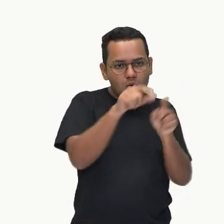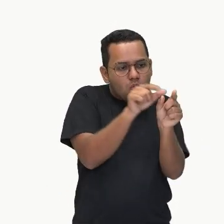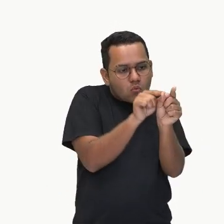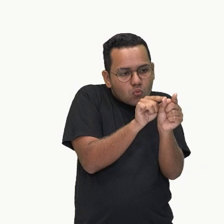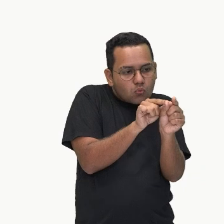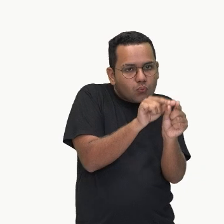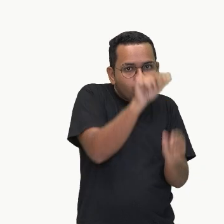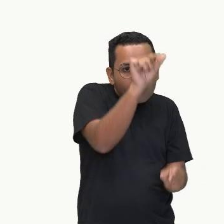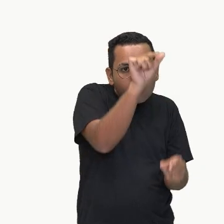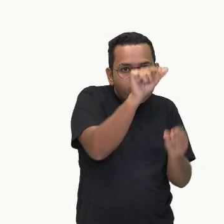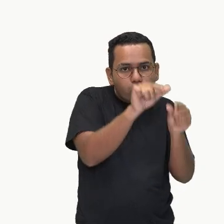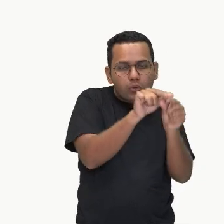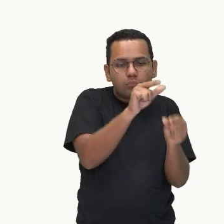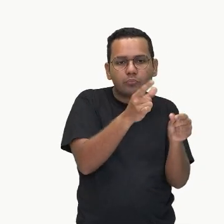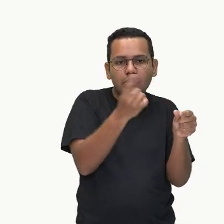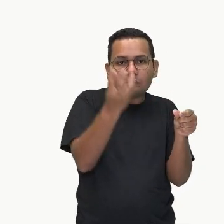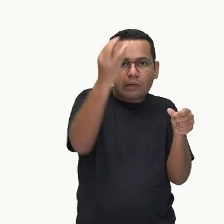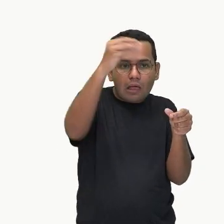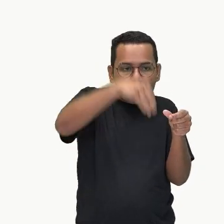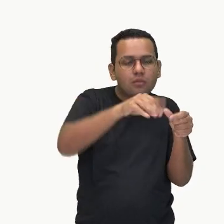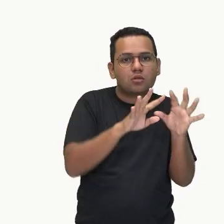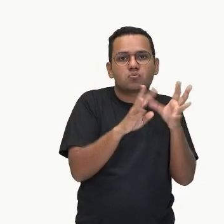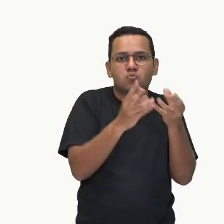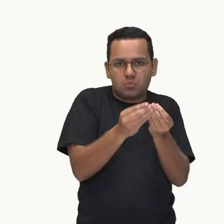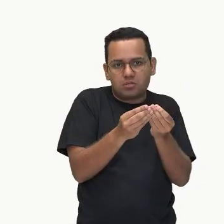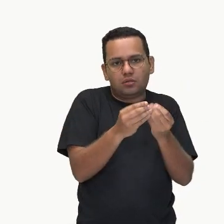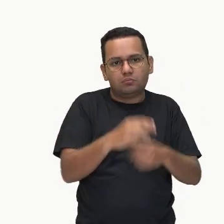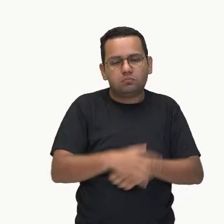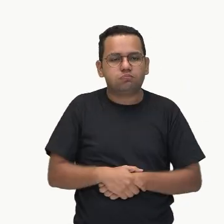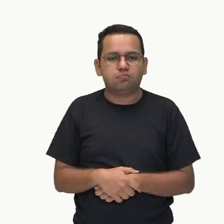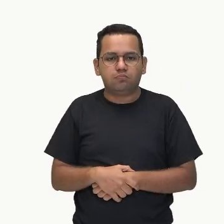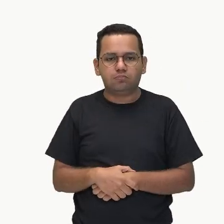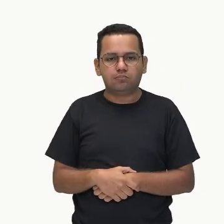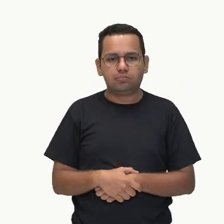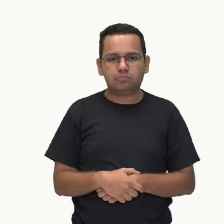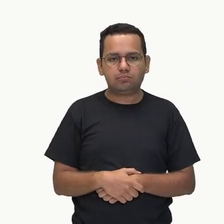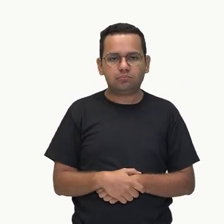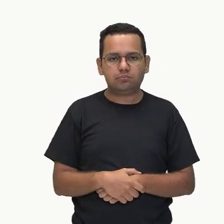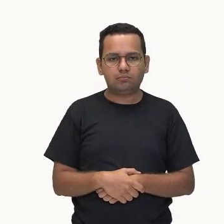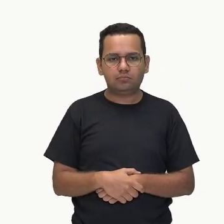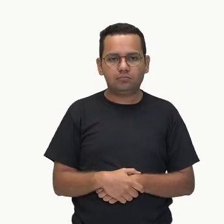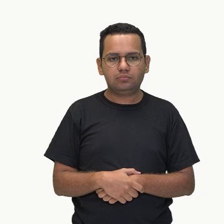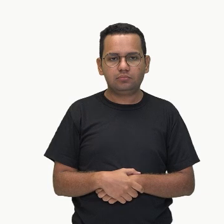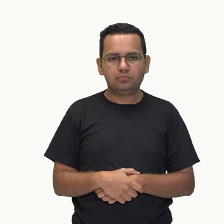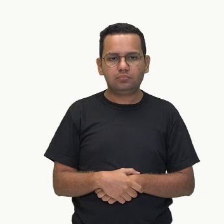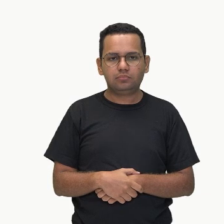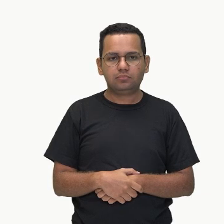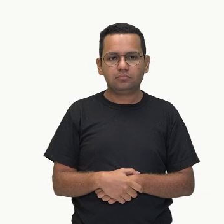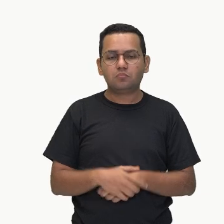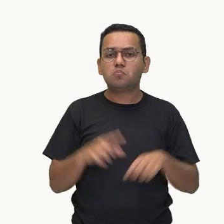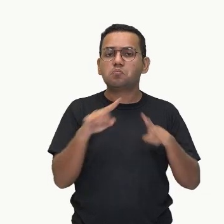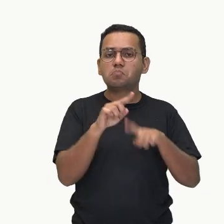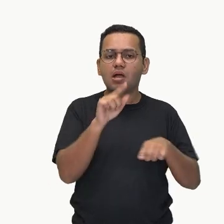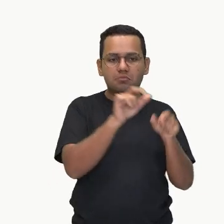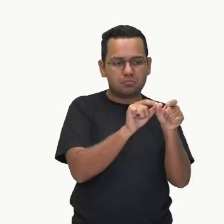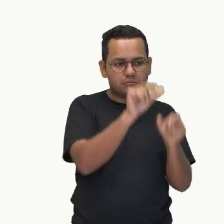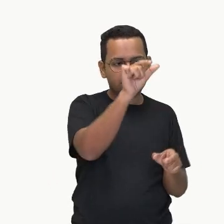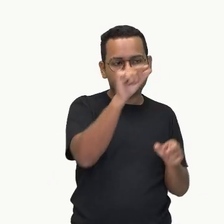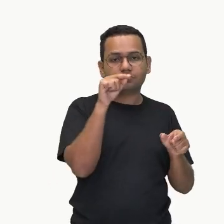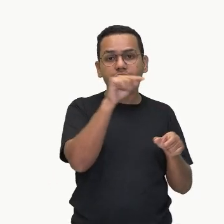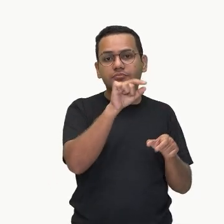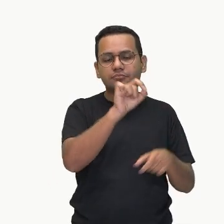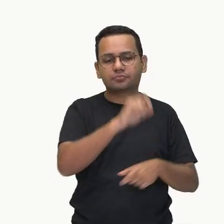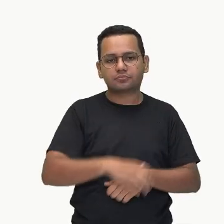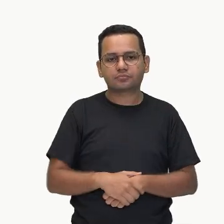gente quer que a substância passe, certo? E aí, essa substância, dentro dessa coluna cromatográfica, a gente